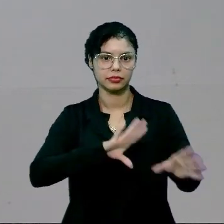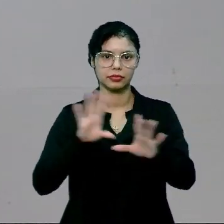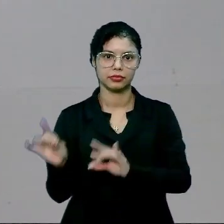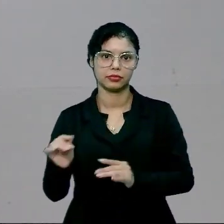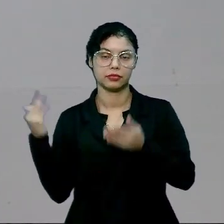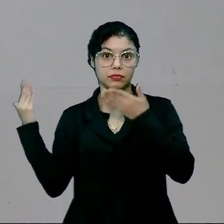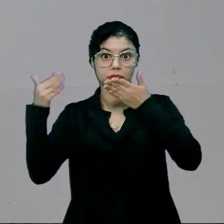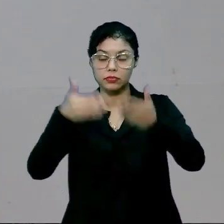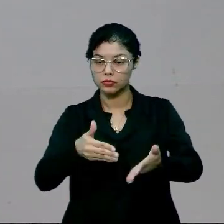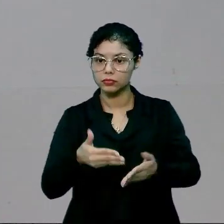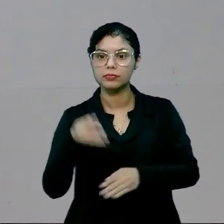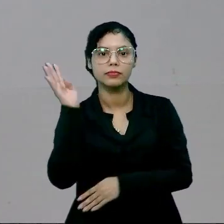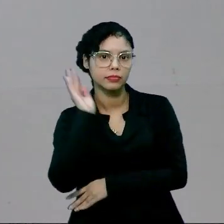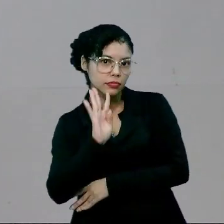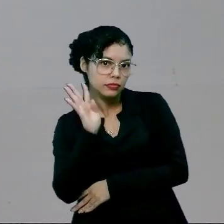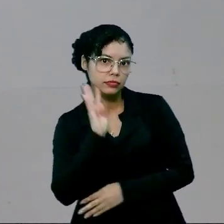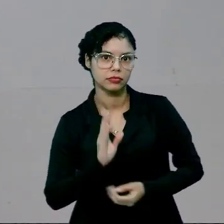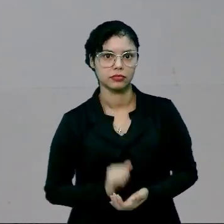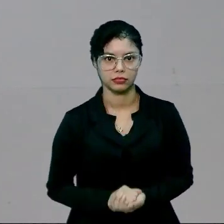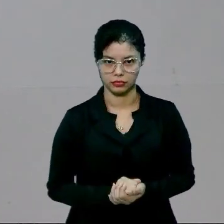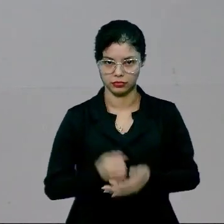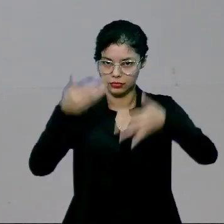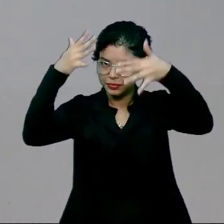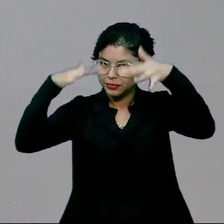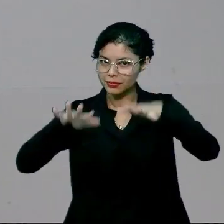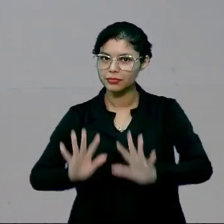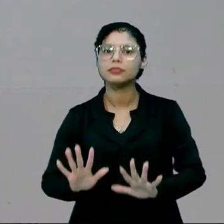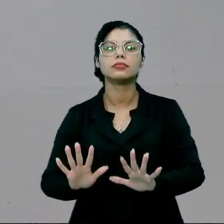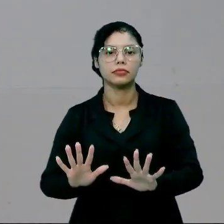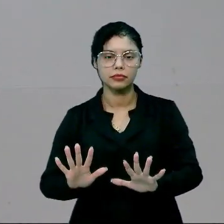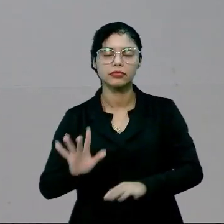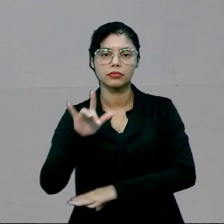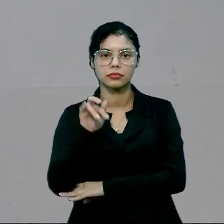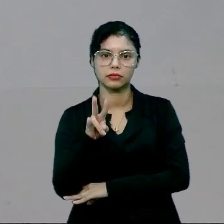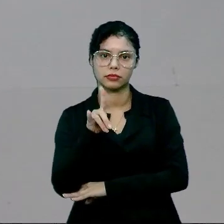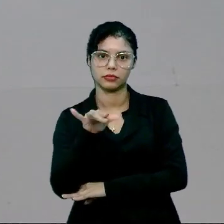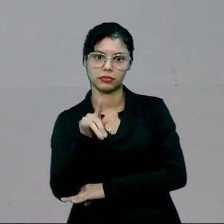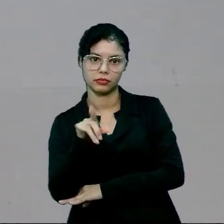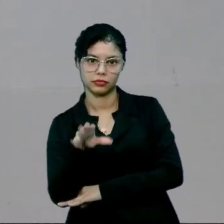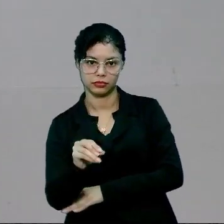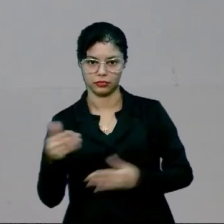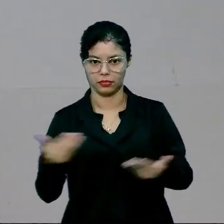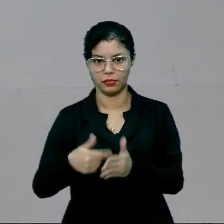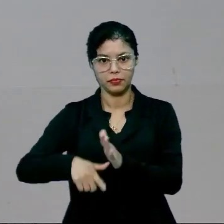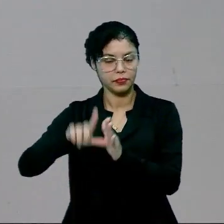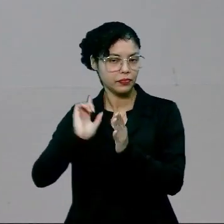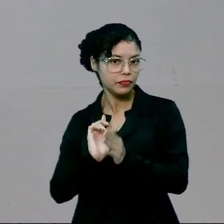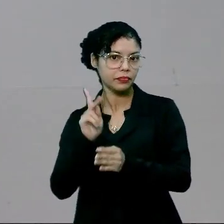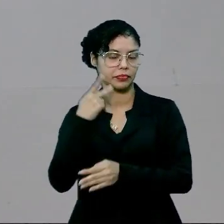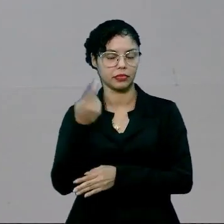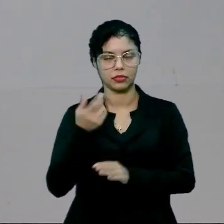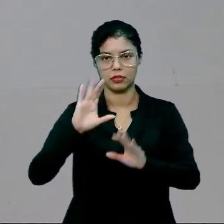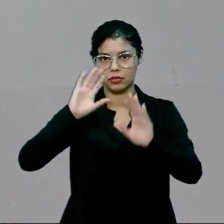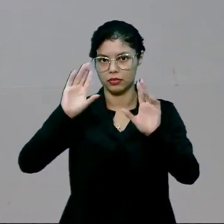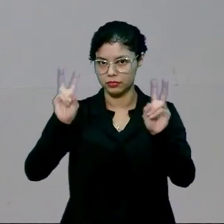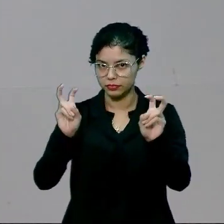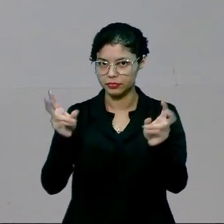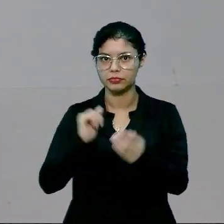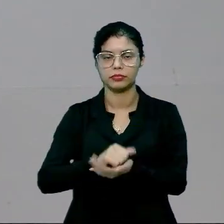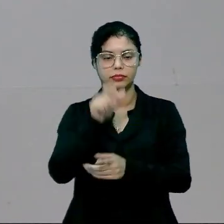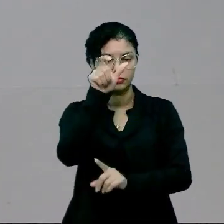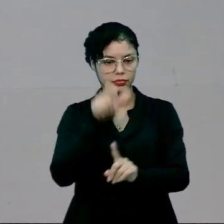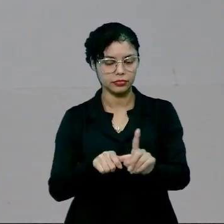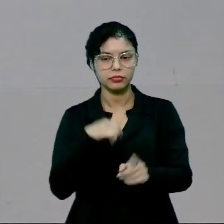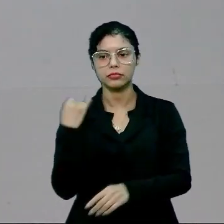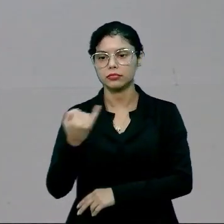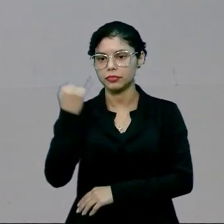um enfoque bem interessante que é o naturalismo de Aloysio de Azevedo, tá? Mas antes de a gente falar desse escritor,